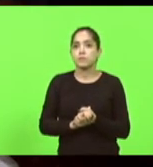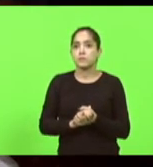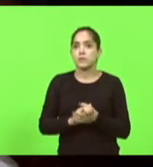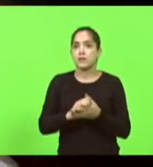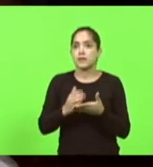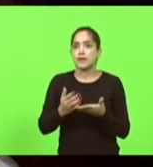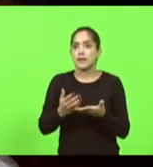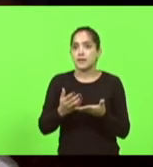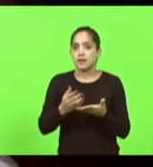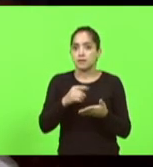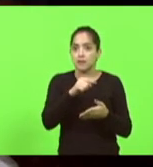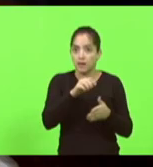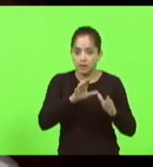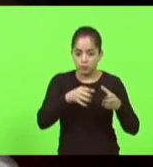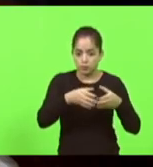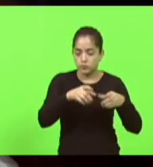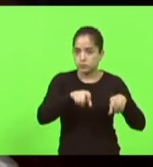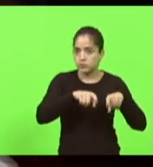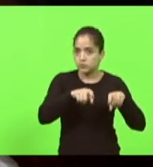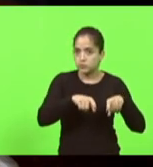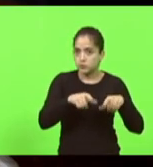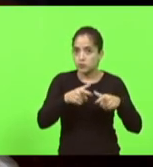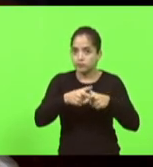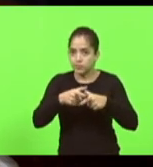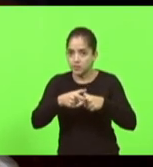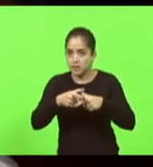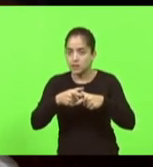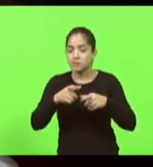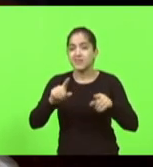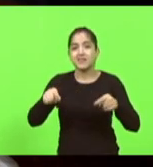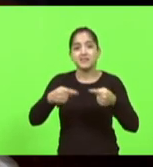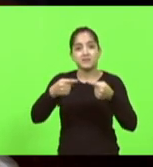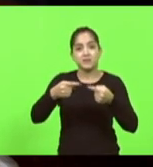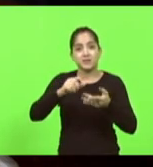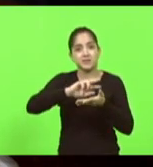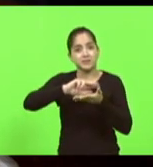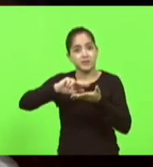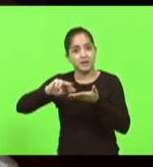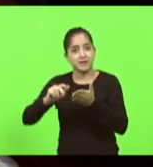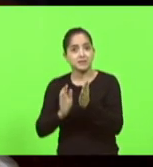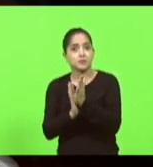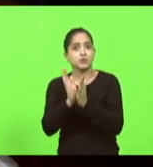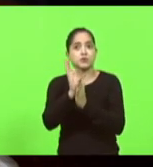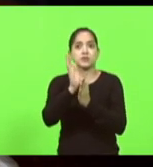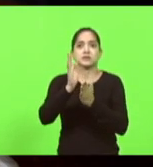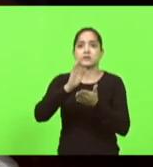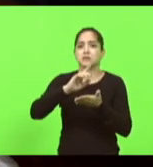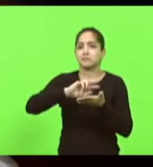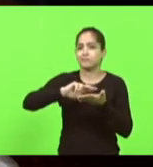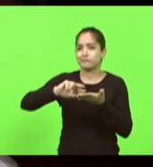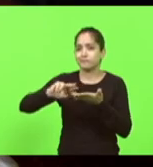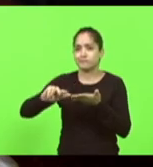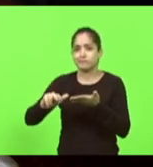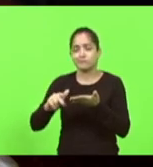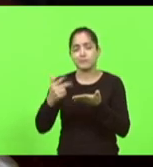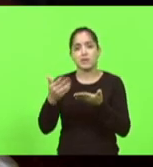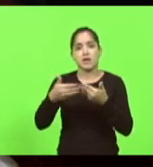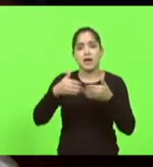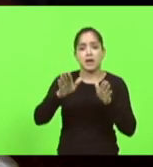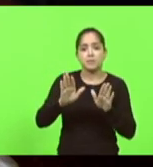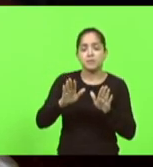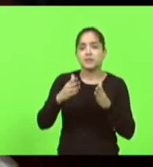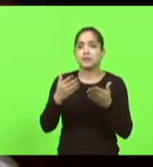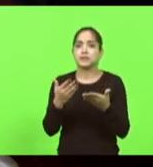é que o pequeno agricultor ele tem que enfrentar uma série de burocracias para poder abrir